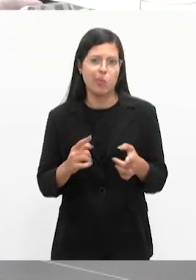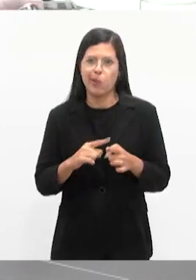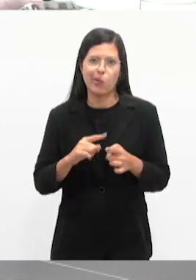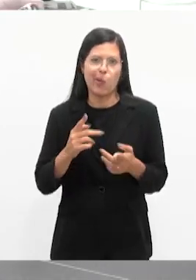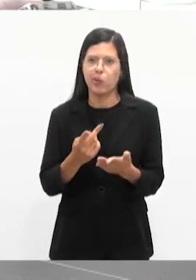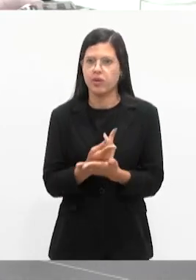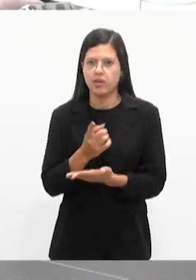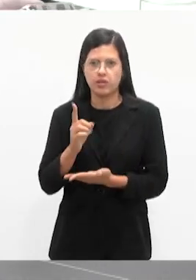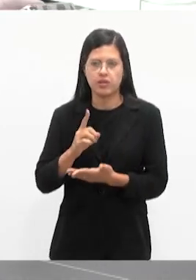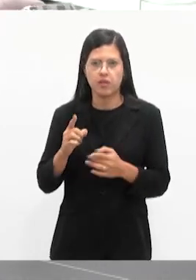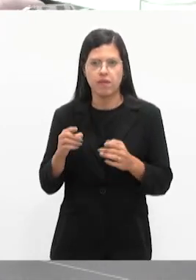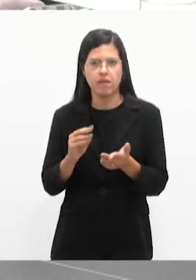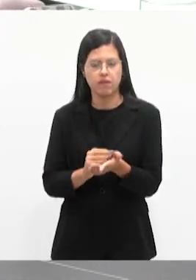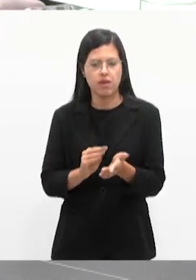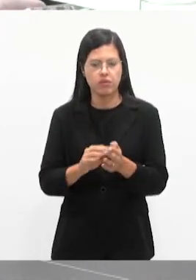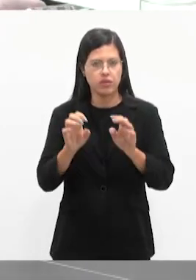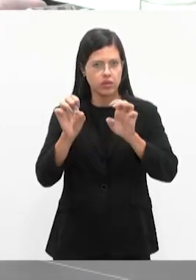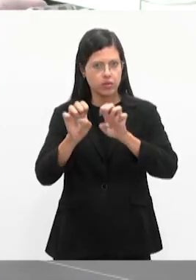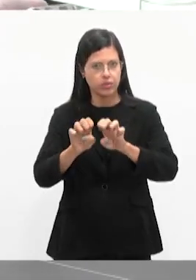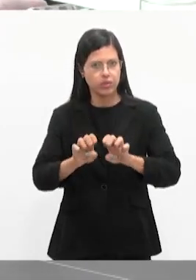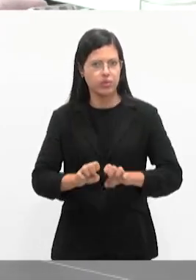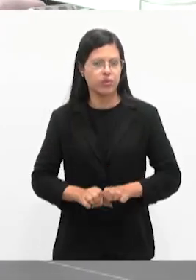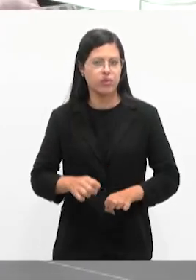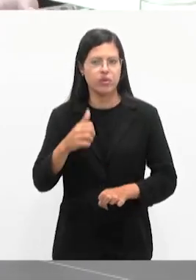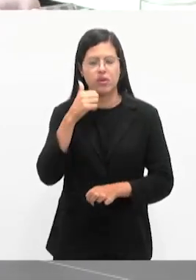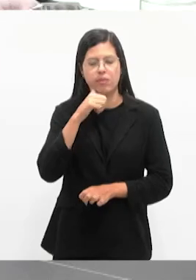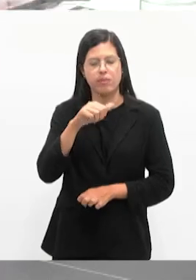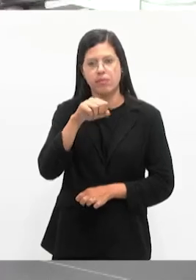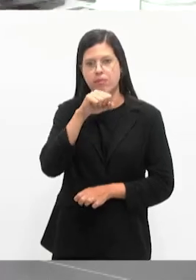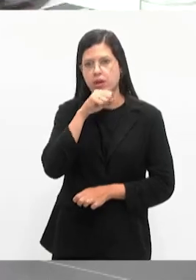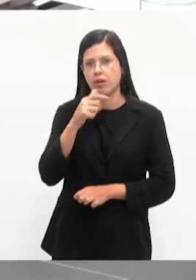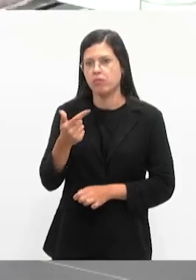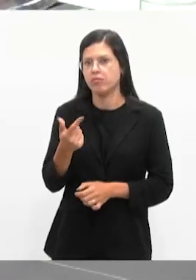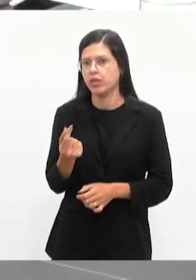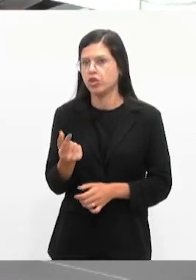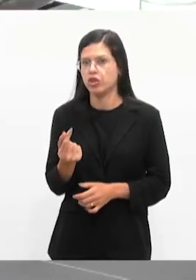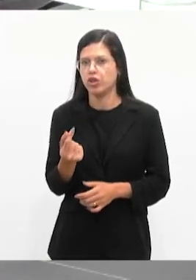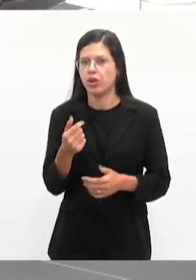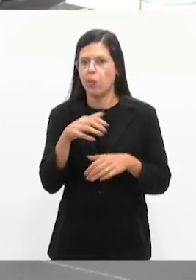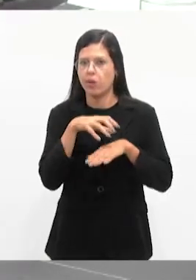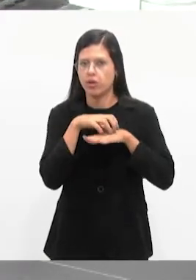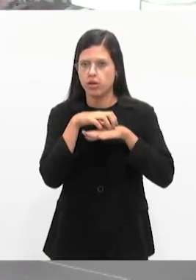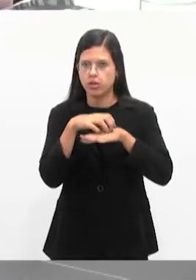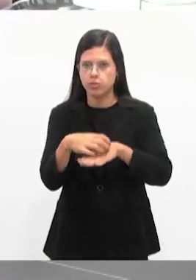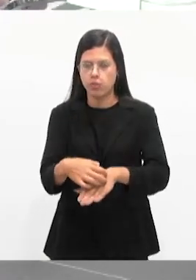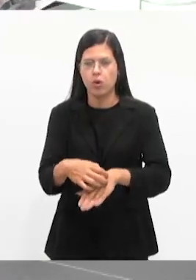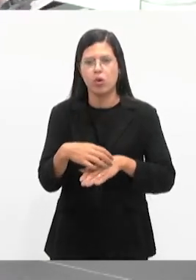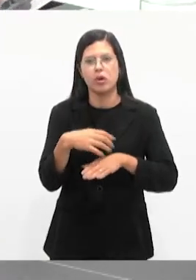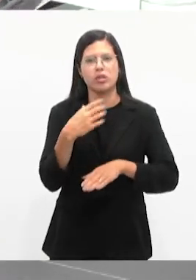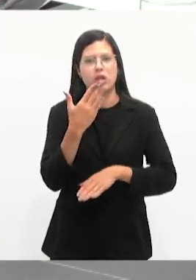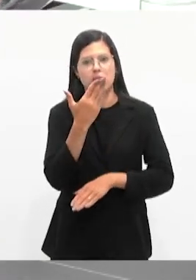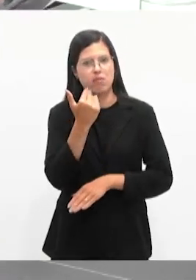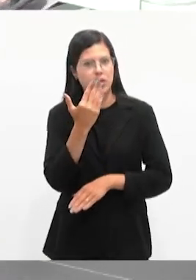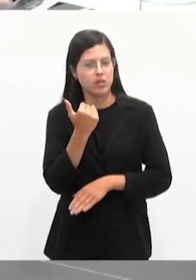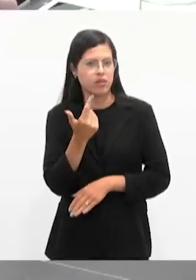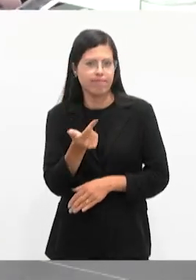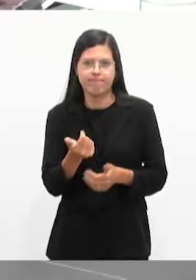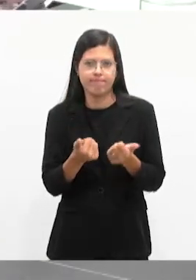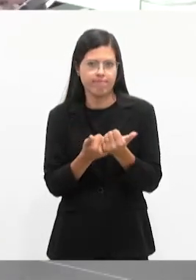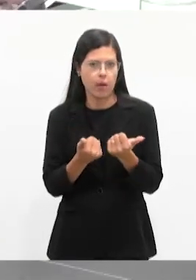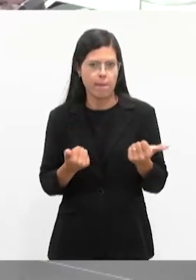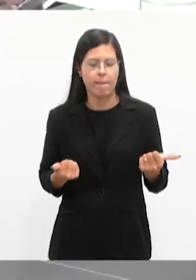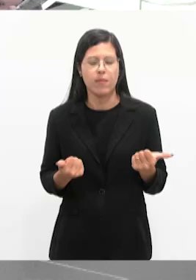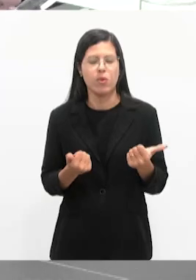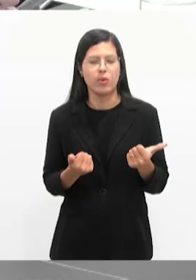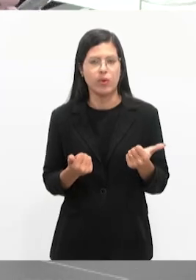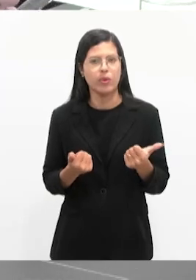falta estrutura, e muitas mães não têm dinheiro para transporte, não têm dinheiro para alimentação, não têm nenhum tipo de apoio. Então, acho que, de